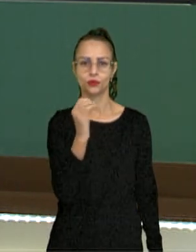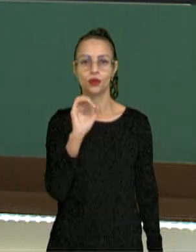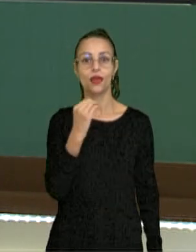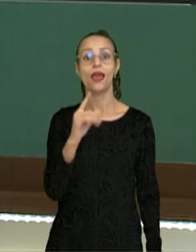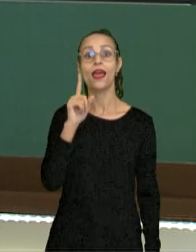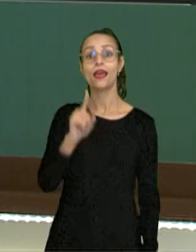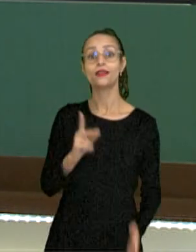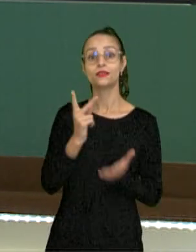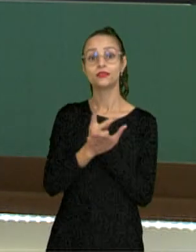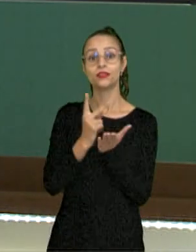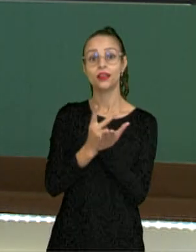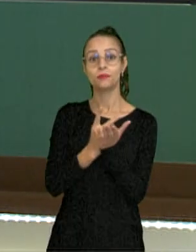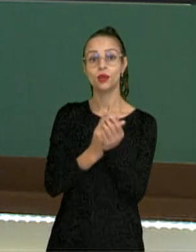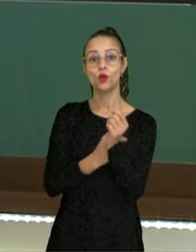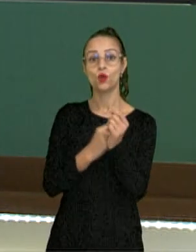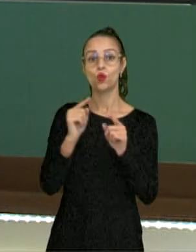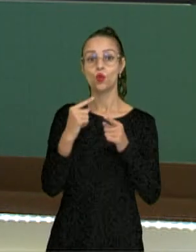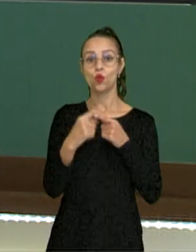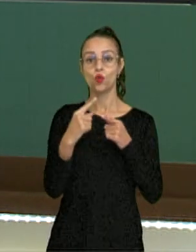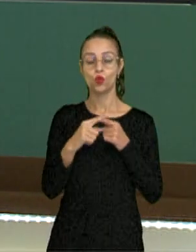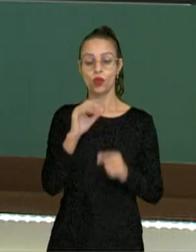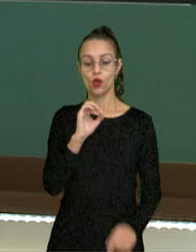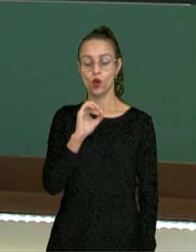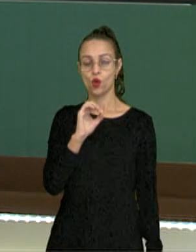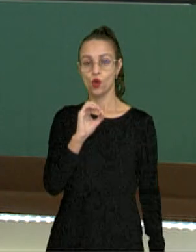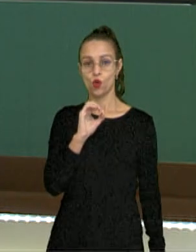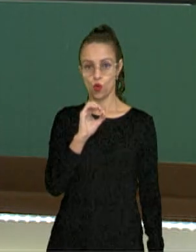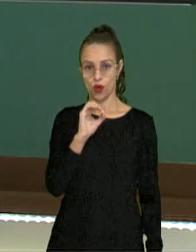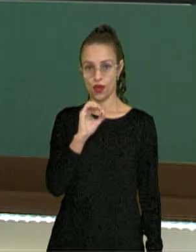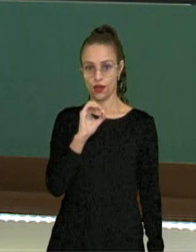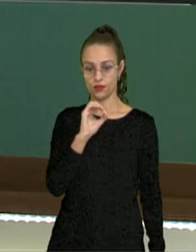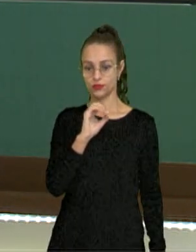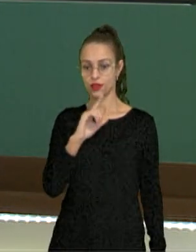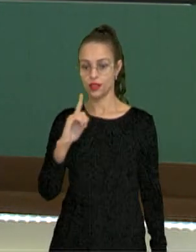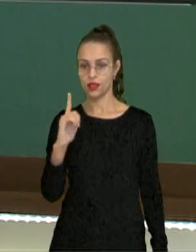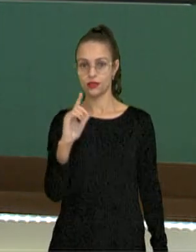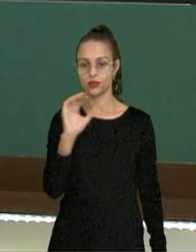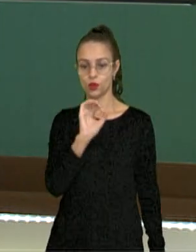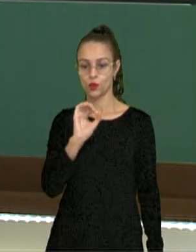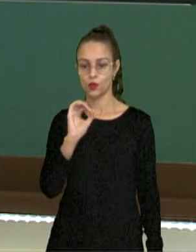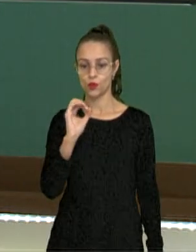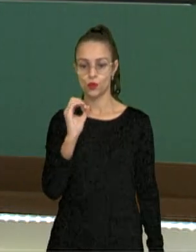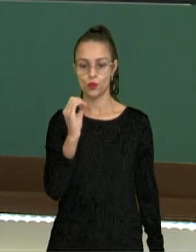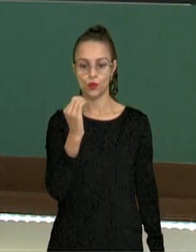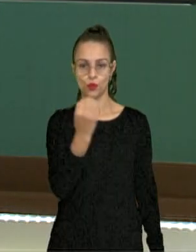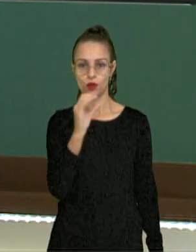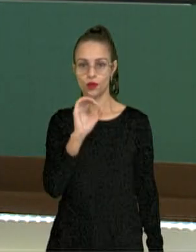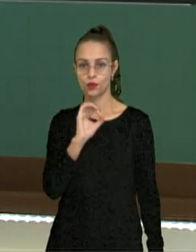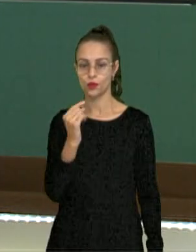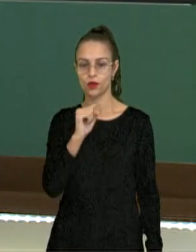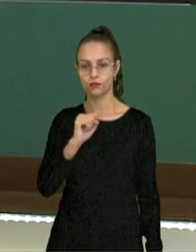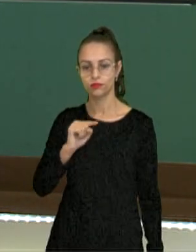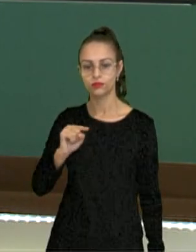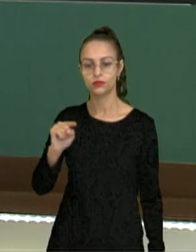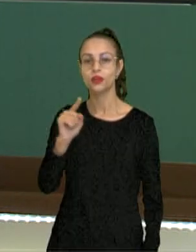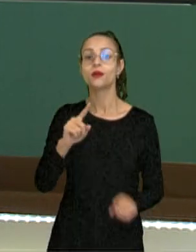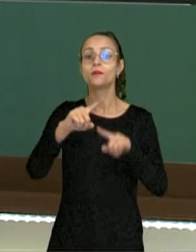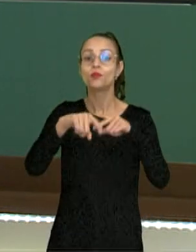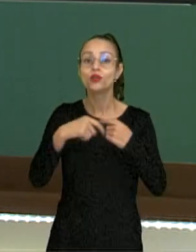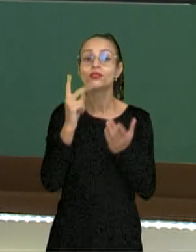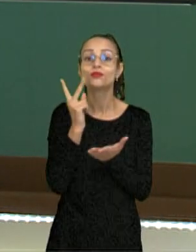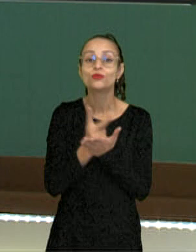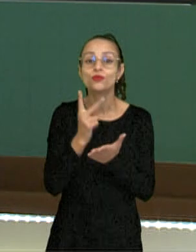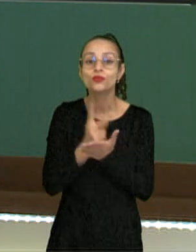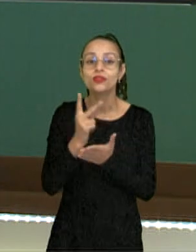oeste para leste, ela gira no sentido anti-horário. Por isso, por exemplo, que o Sol sempre vai nascer no